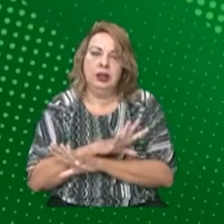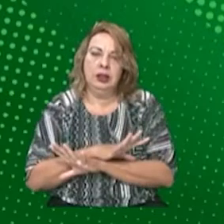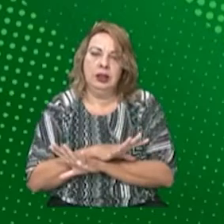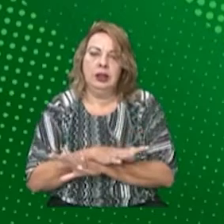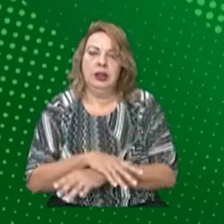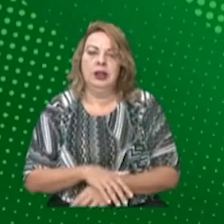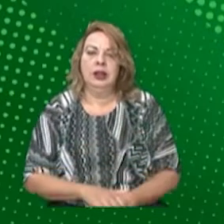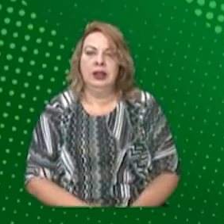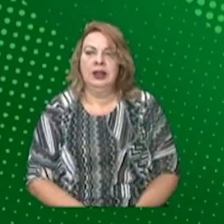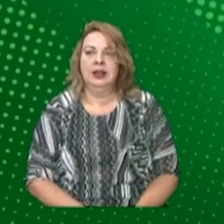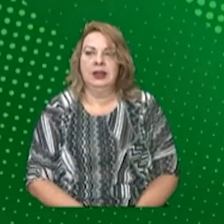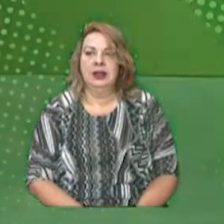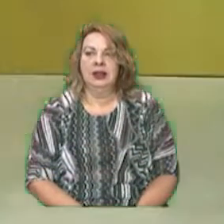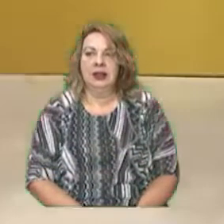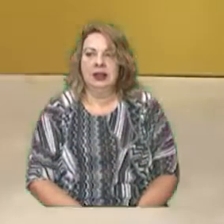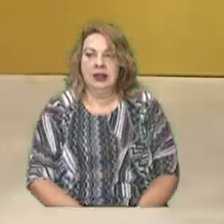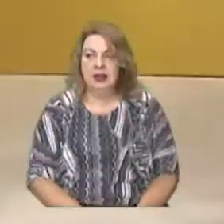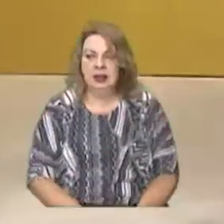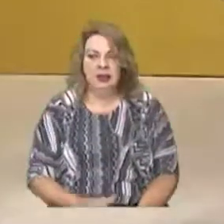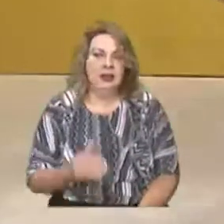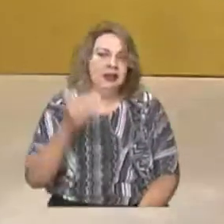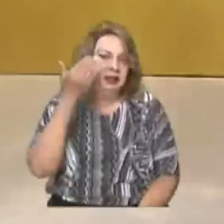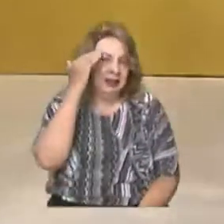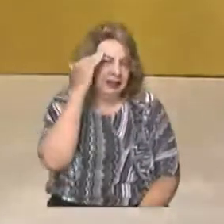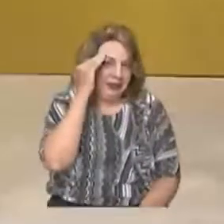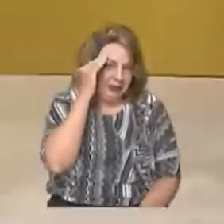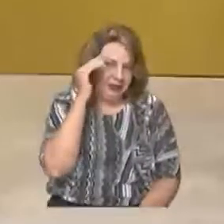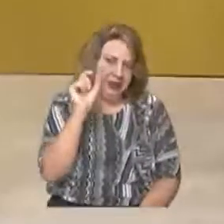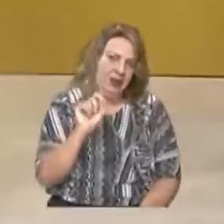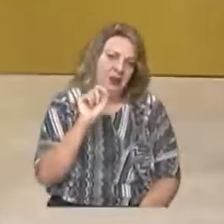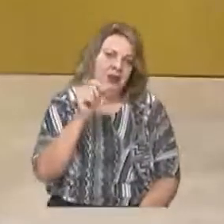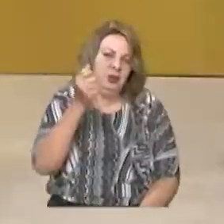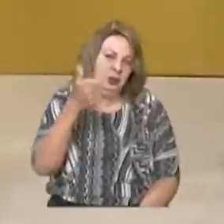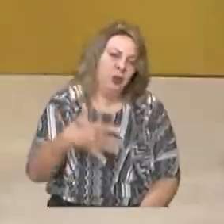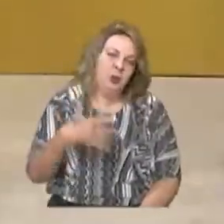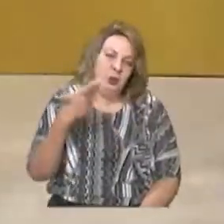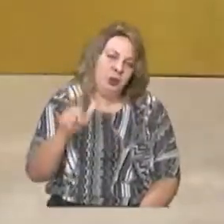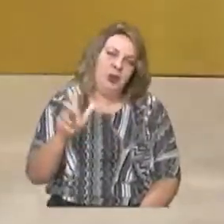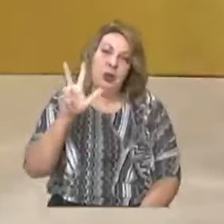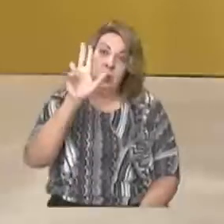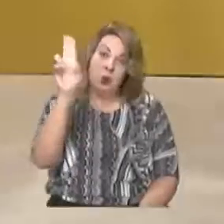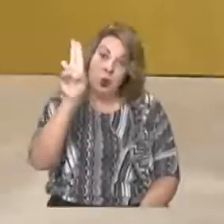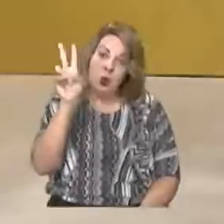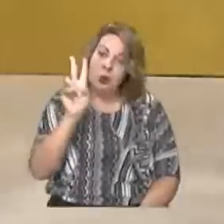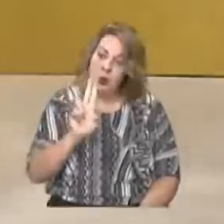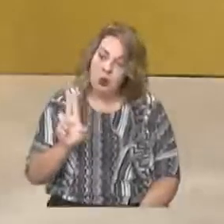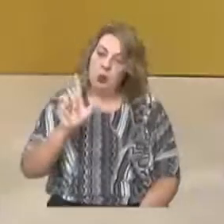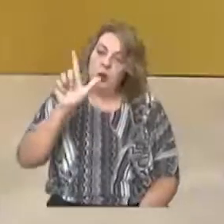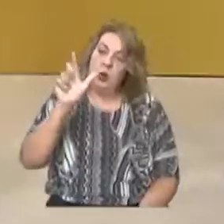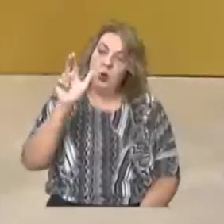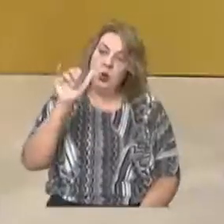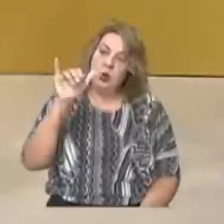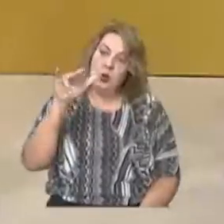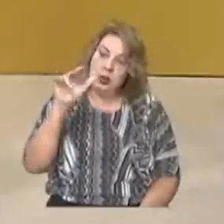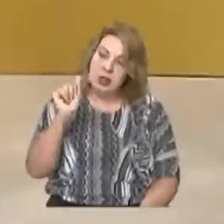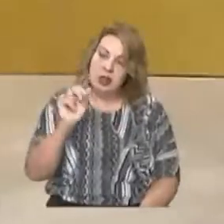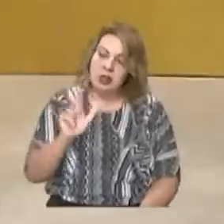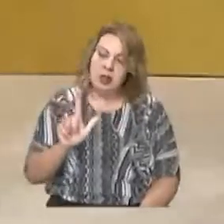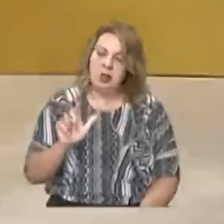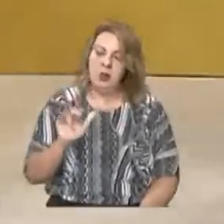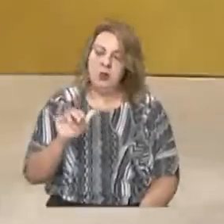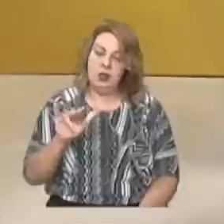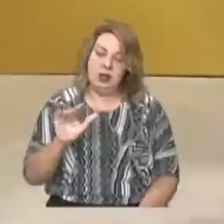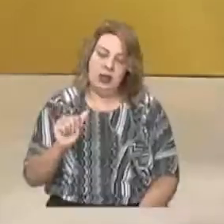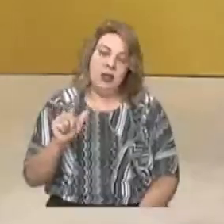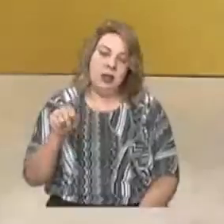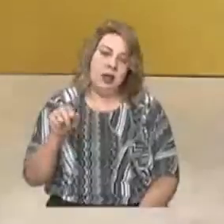para ele aprender, né? Vamos. Entendeu agora, Elber? Ou quer que explique de novo? Quando tem um nome igual, Luciana lá em cima e Luciana lá embaixo. Tem que explicar